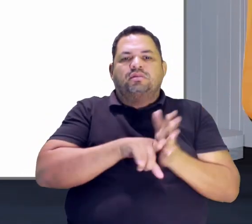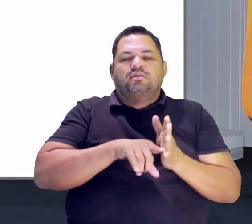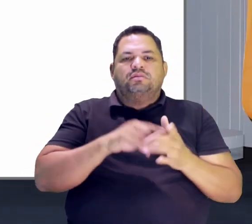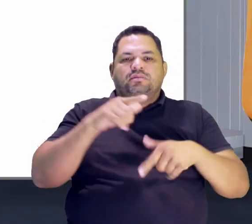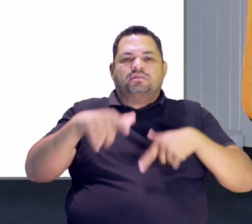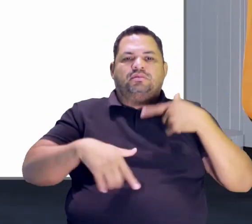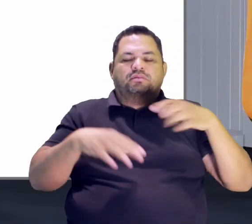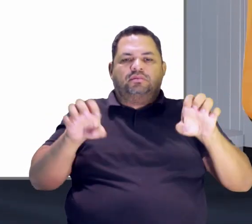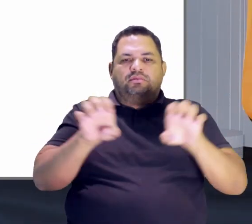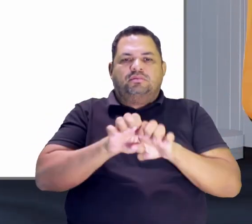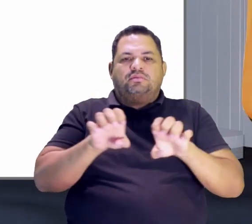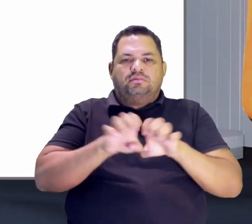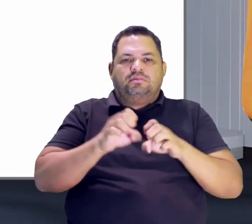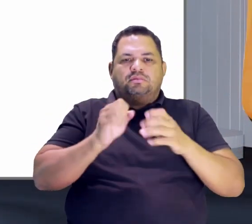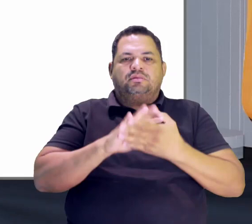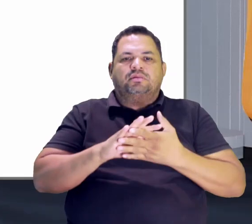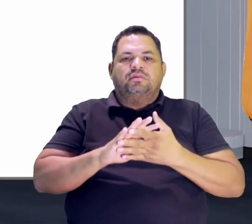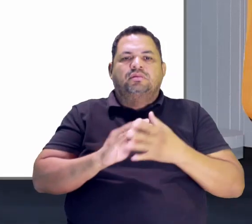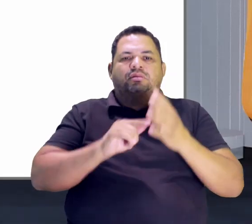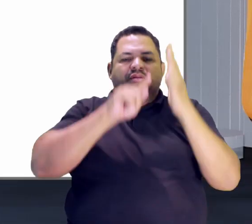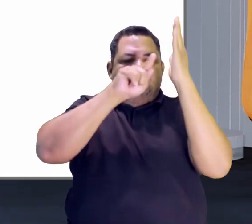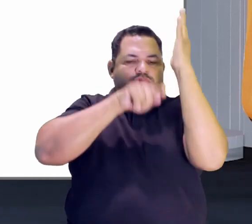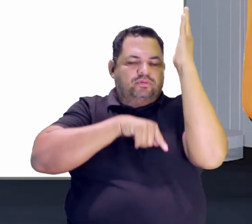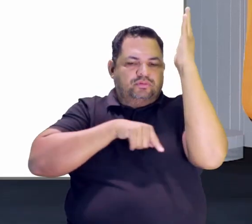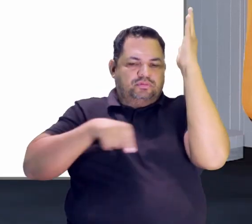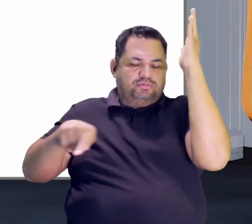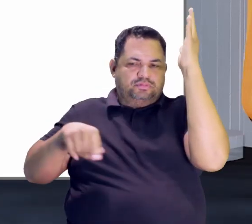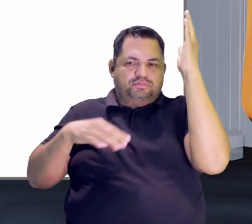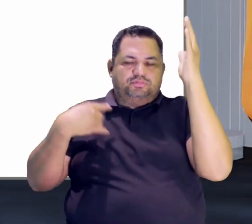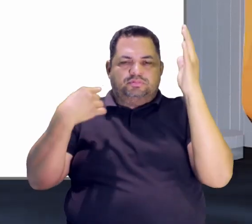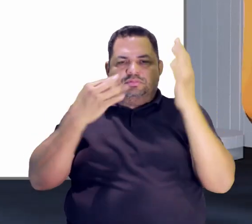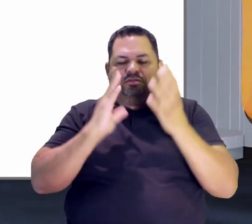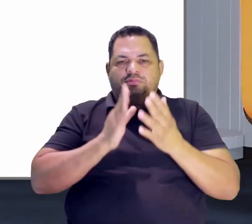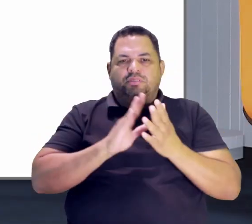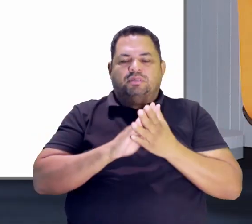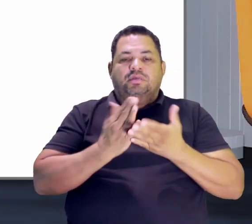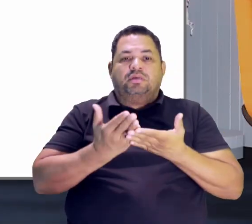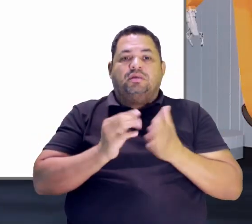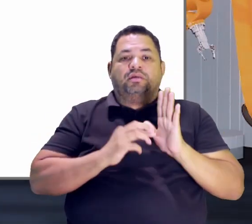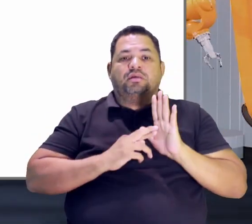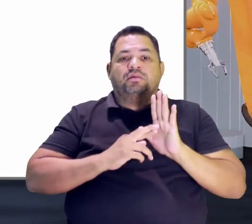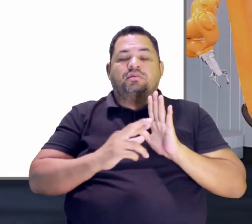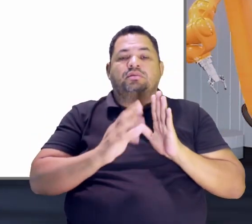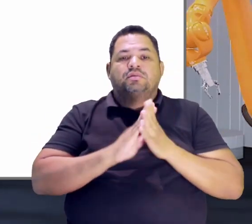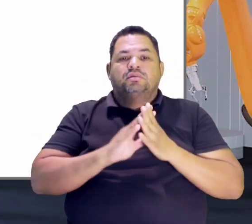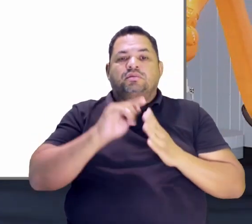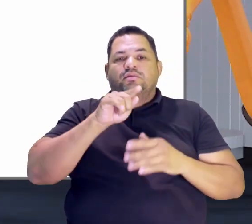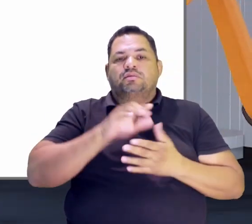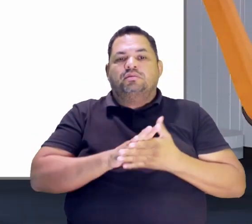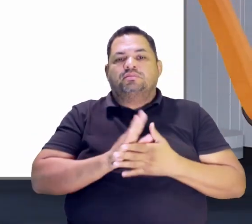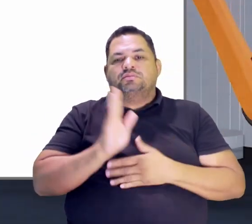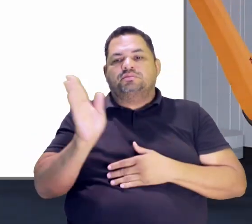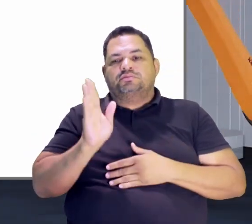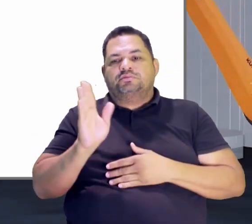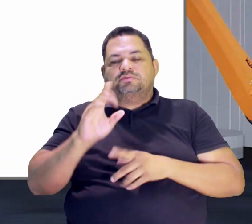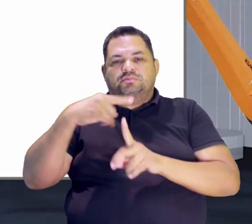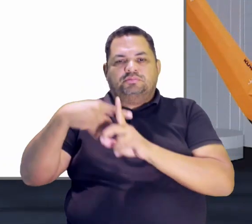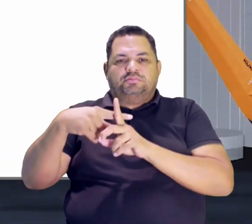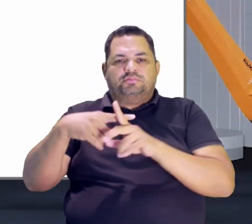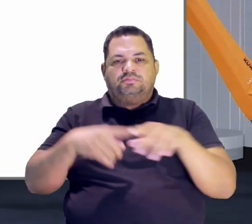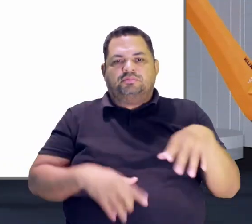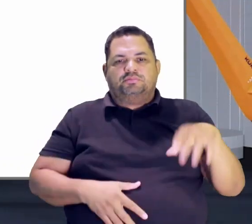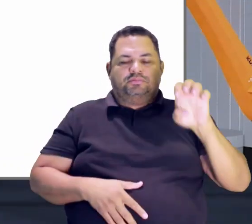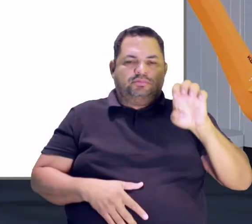as equações com vocês, as funções horárias, como nós já representamos gráfico aí, sempre utilizando para a direita positivo, para a